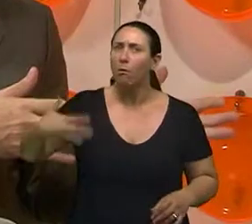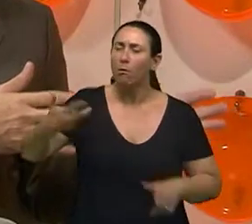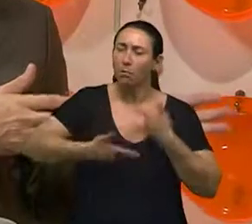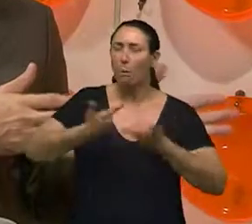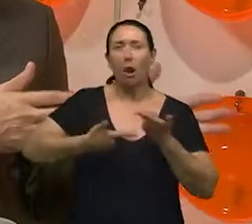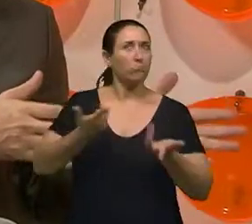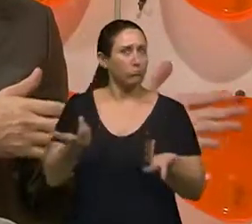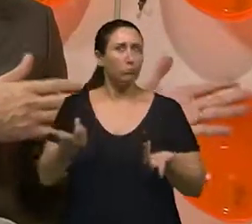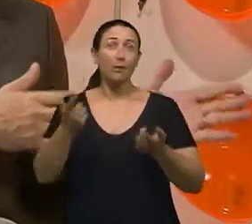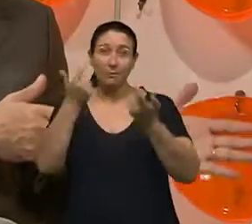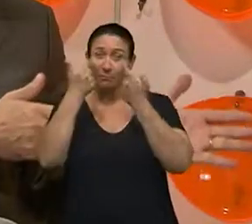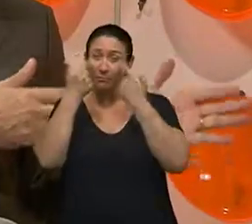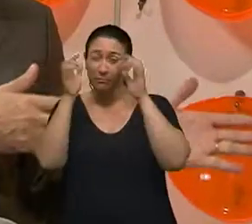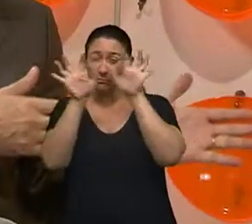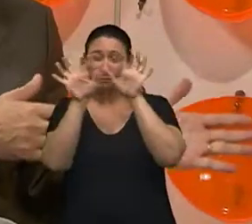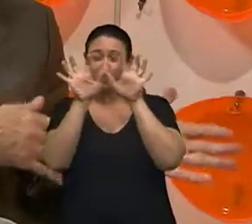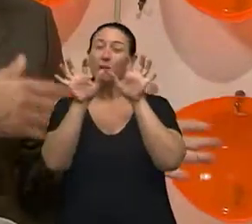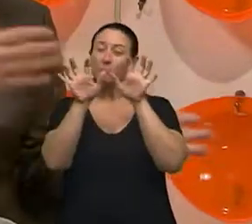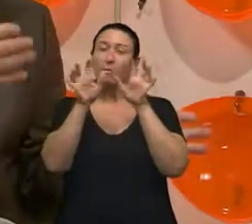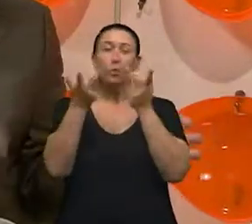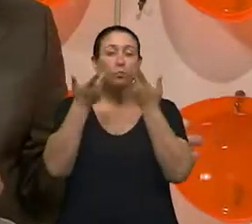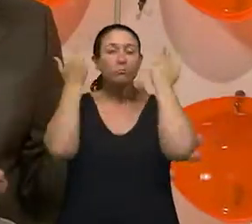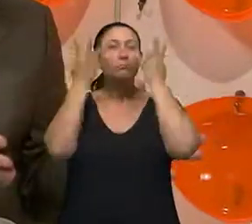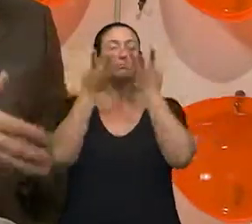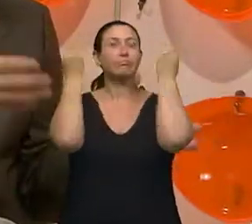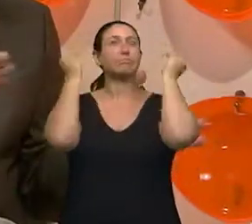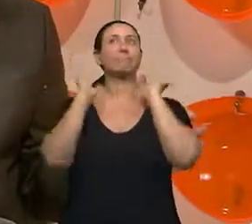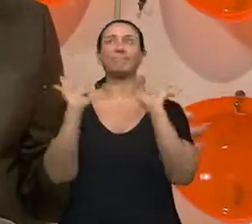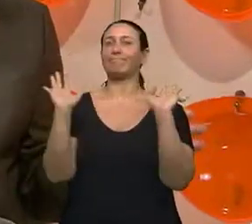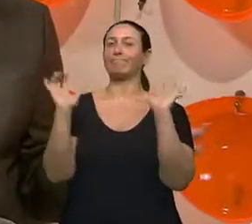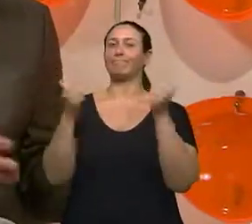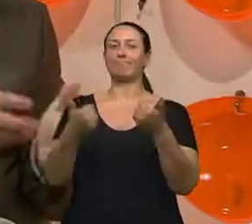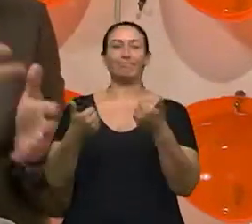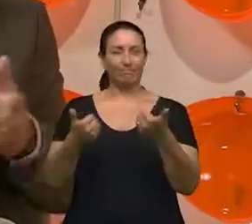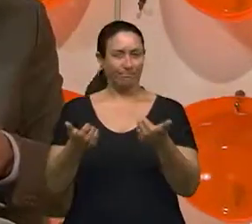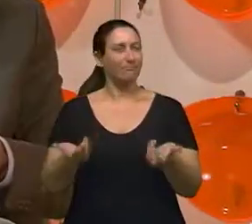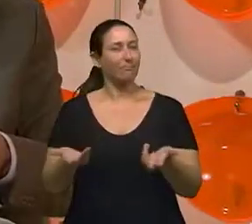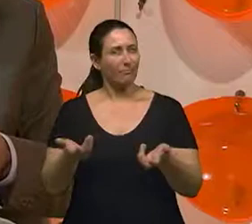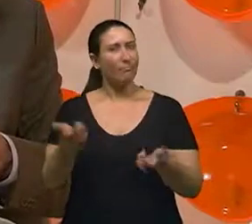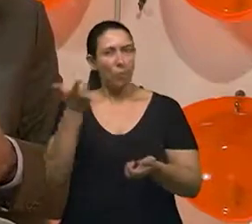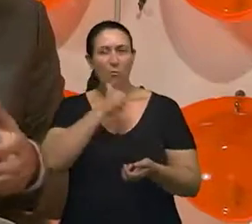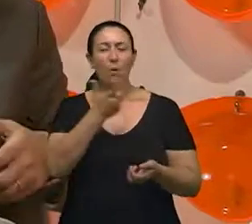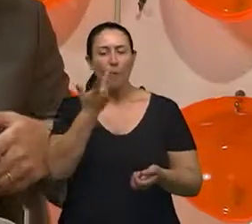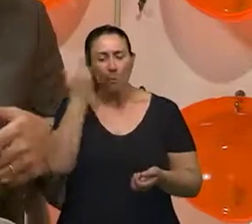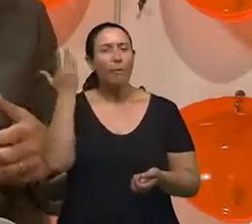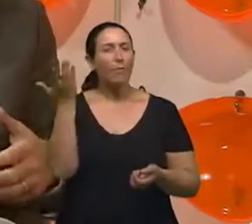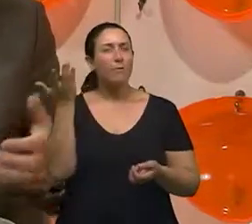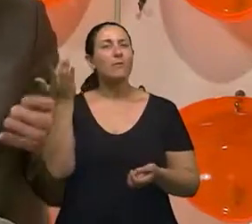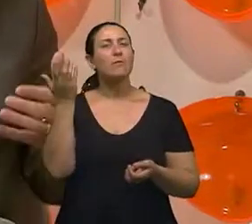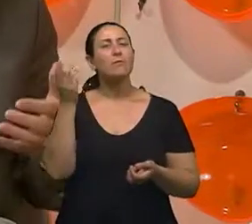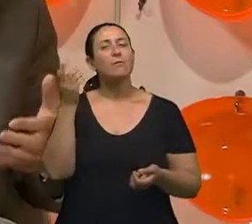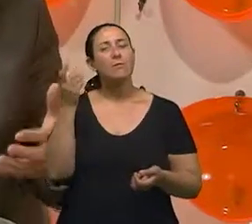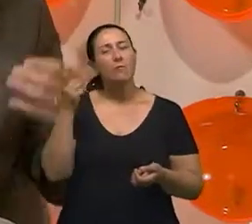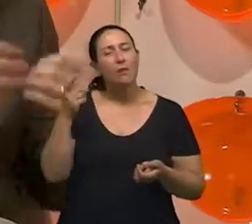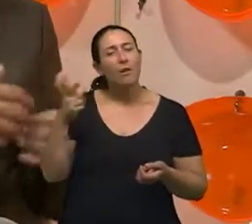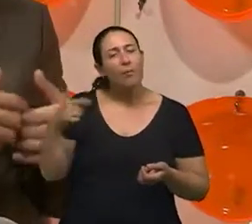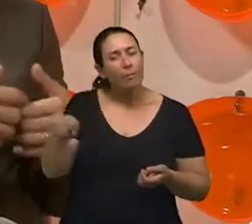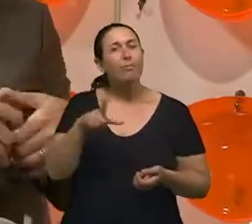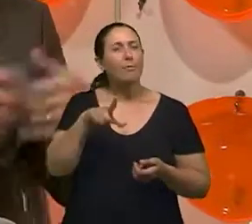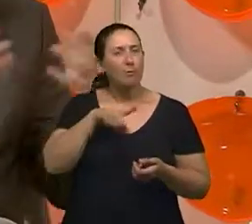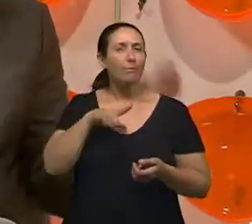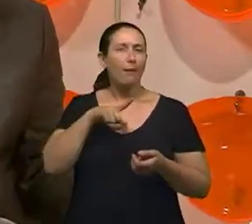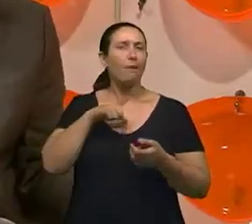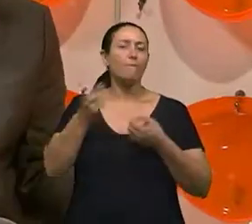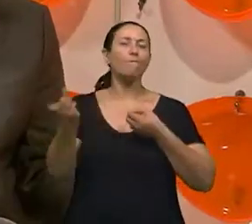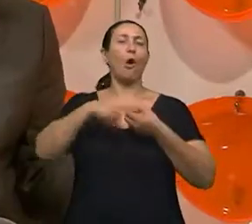sendo atrapalhada pelo início da catarata, você vai intervir, pode intervir, operando esse paciente e trazendo ele de